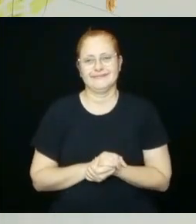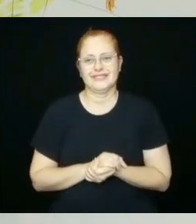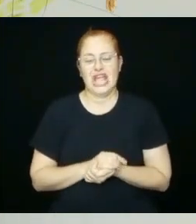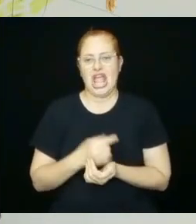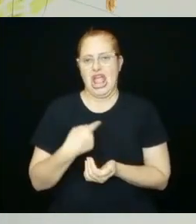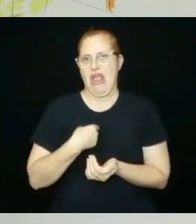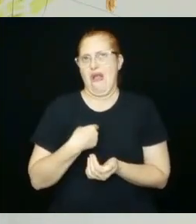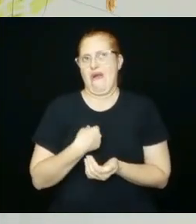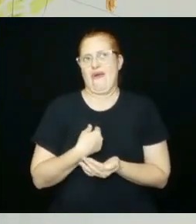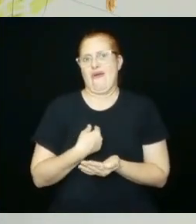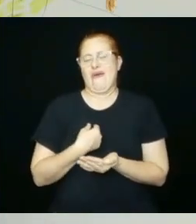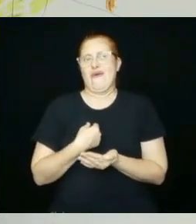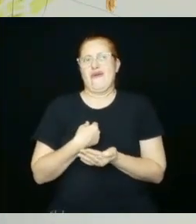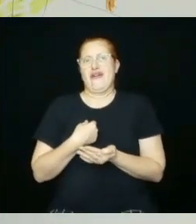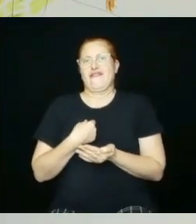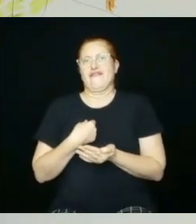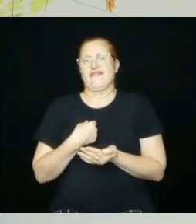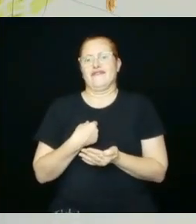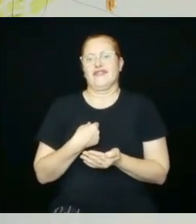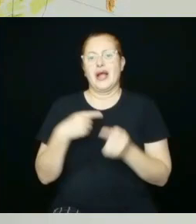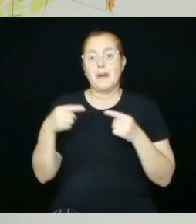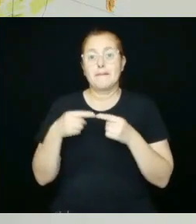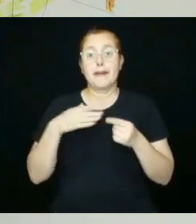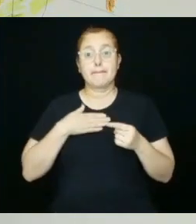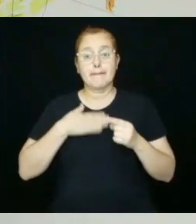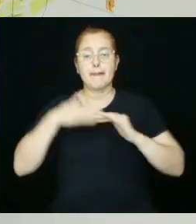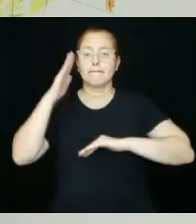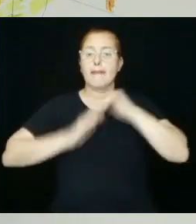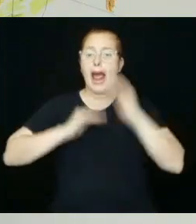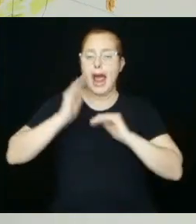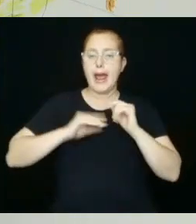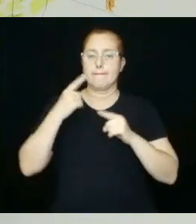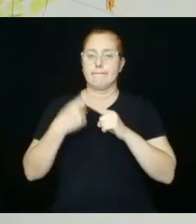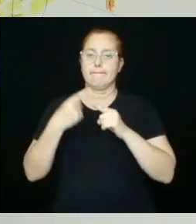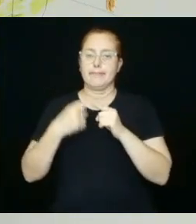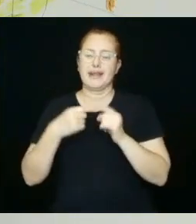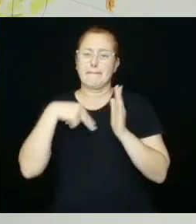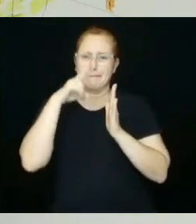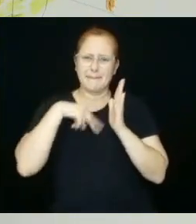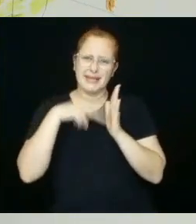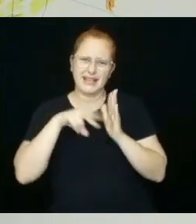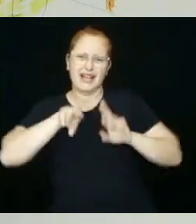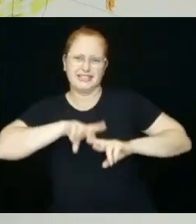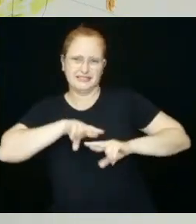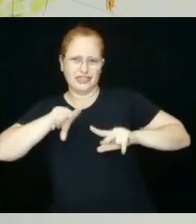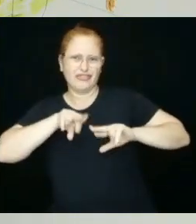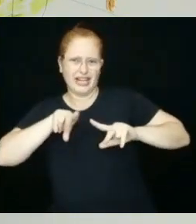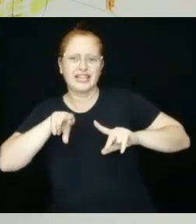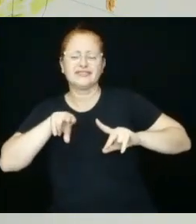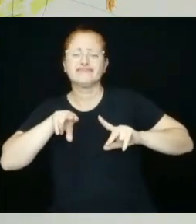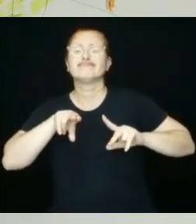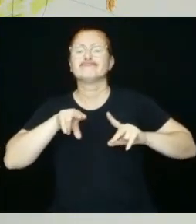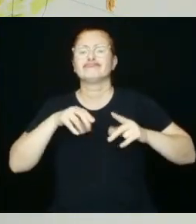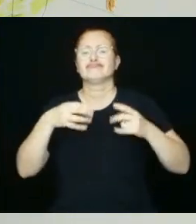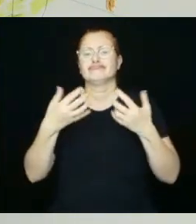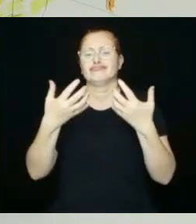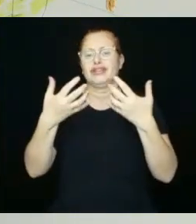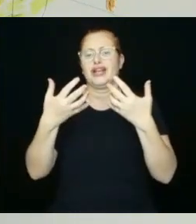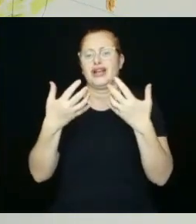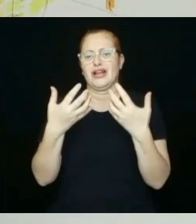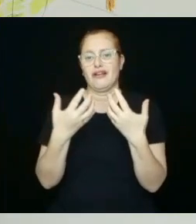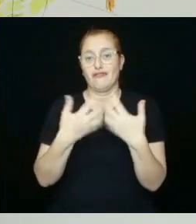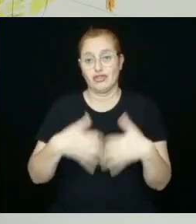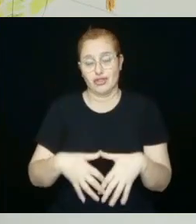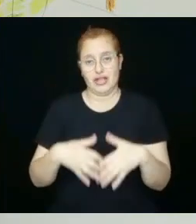eu não fujo muito, assim, da minha prática, assim, porque a pincelada é outra história, assim, né? Sim. Então, a história de usar